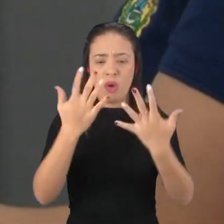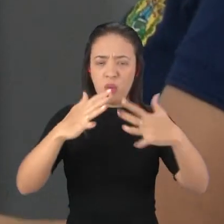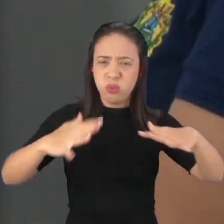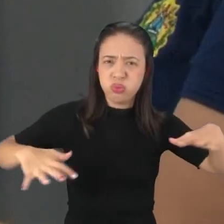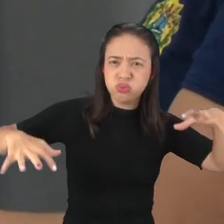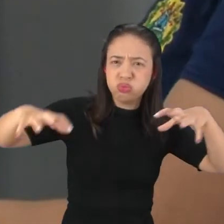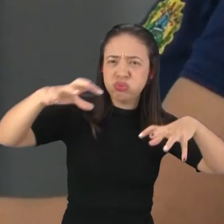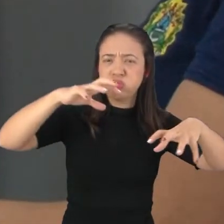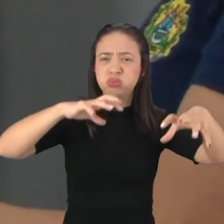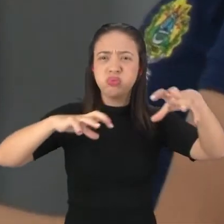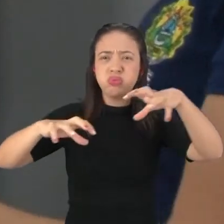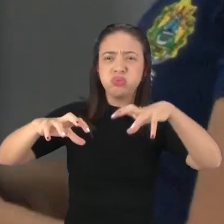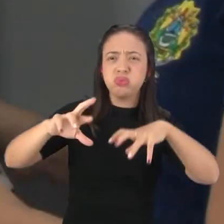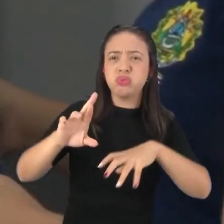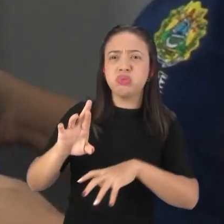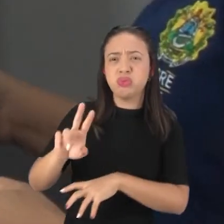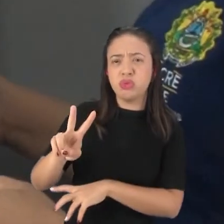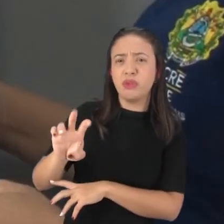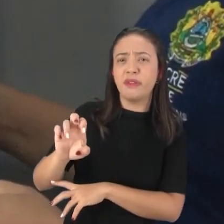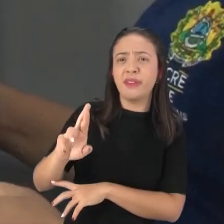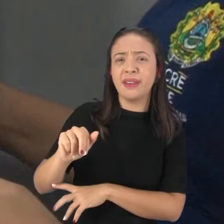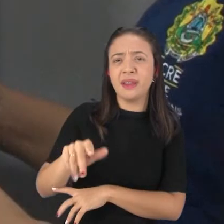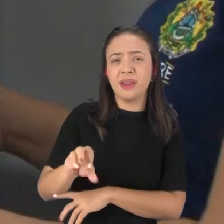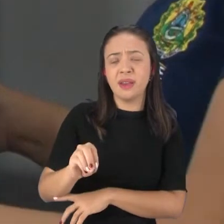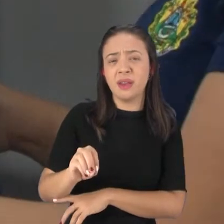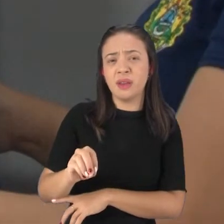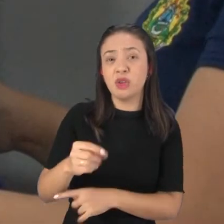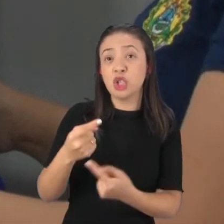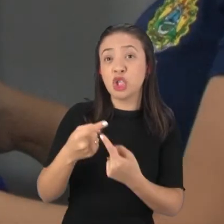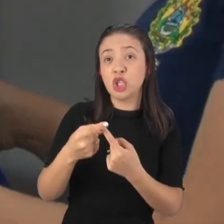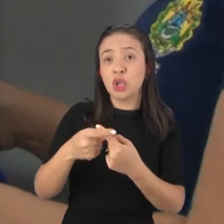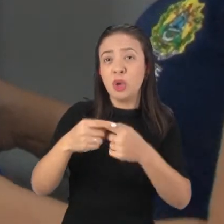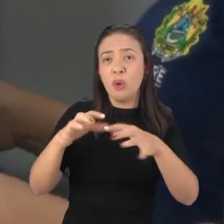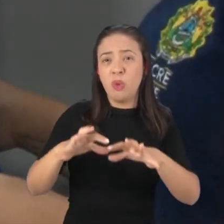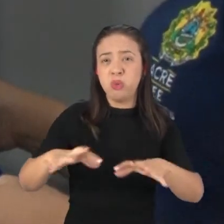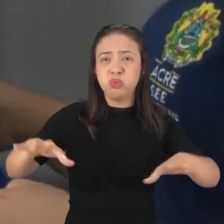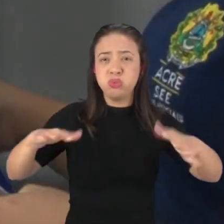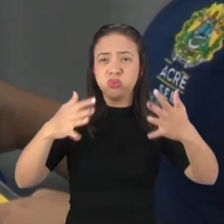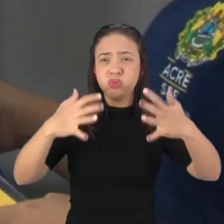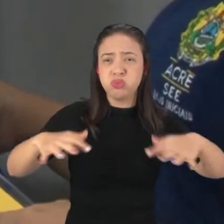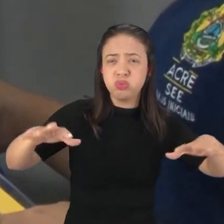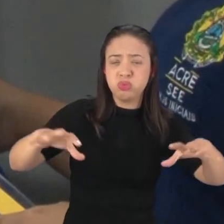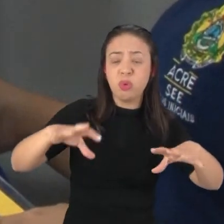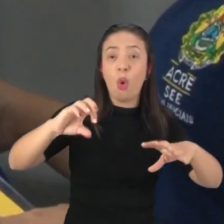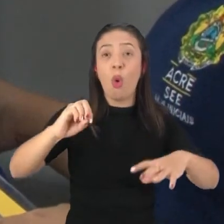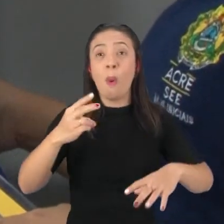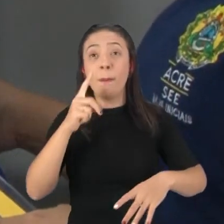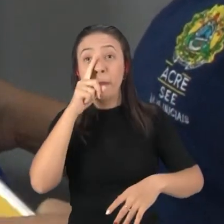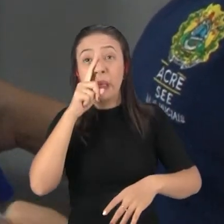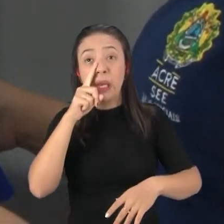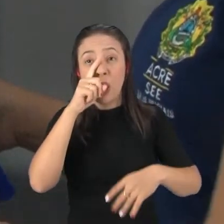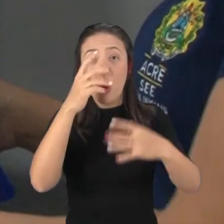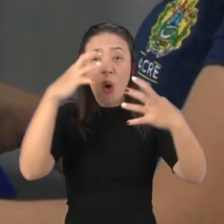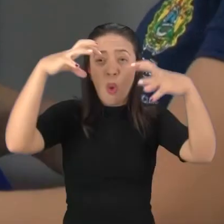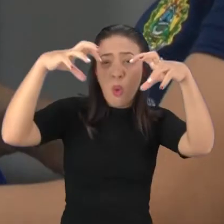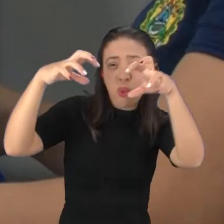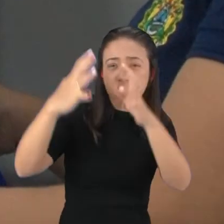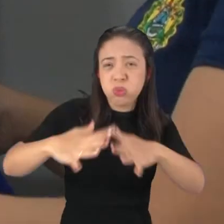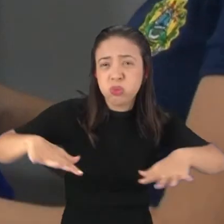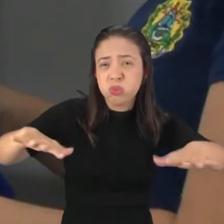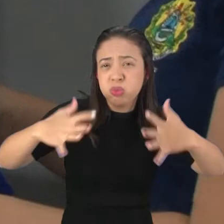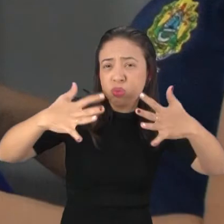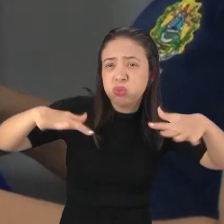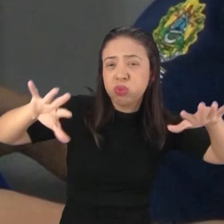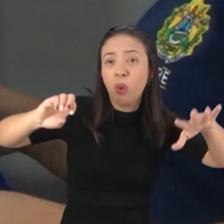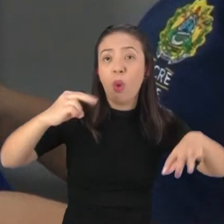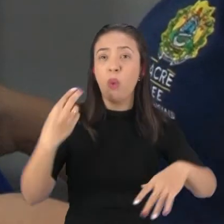tempestades de verão, eles são tipos de tempestade, ou eles são grandes e perigosas tempestades,